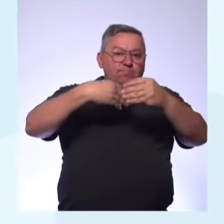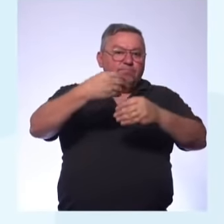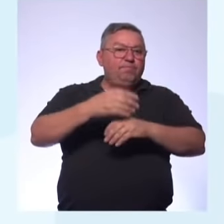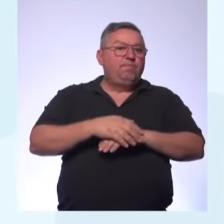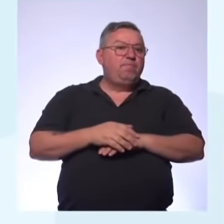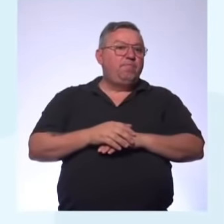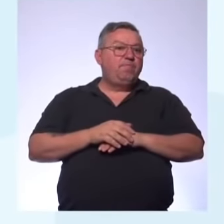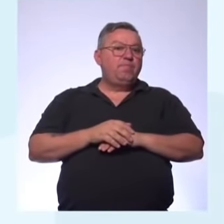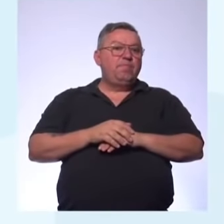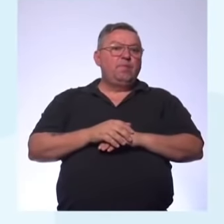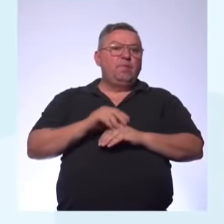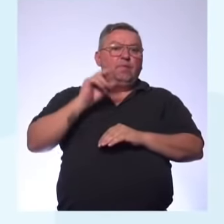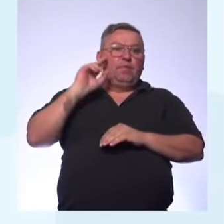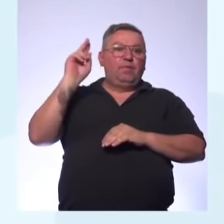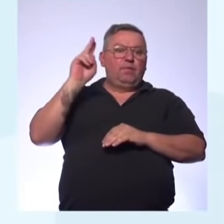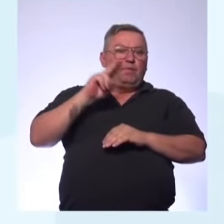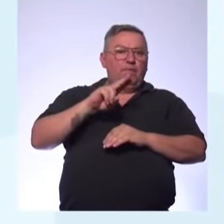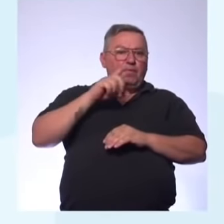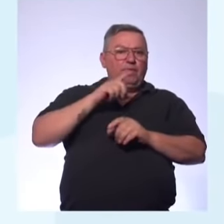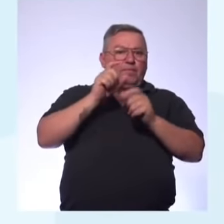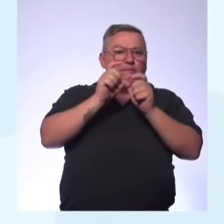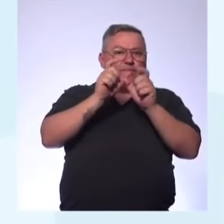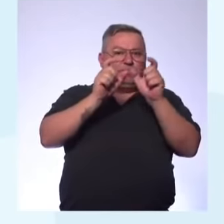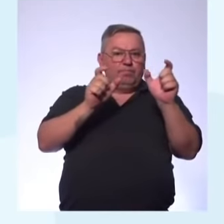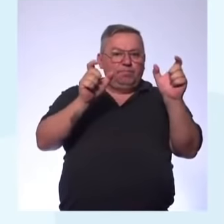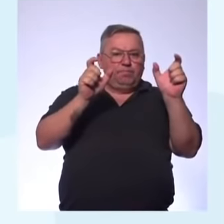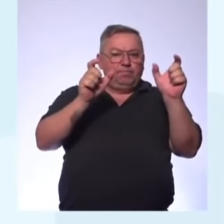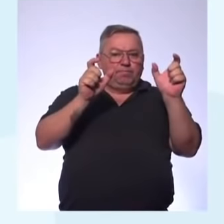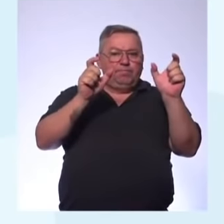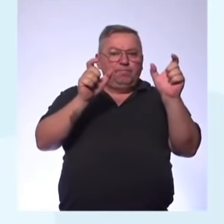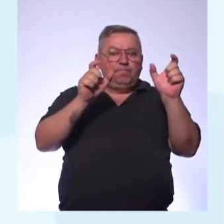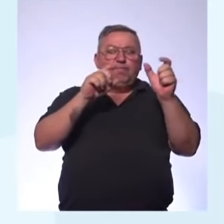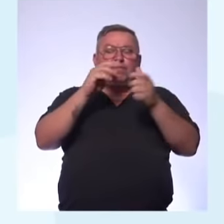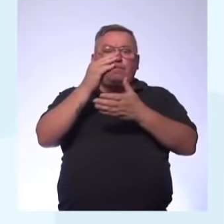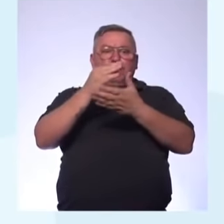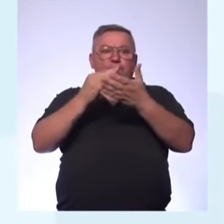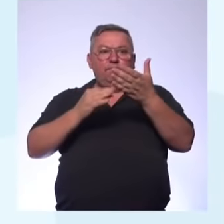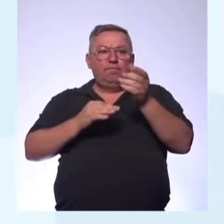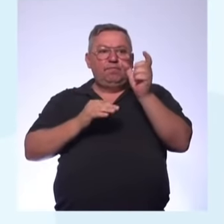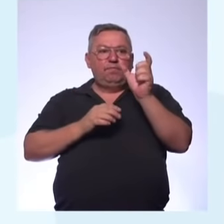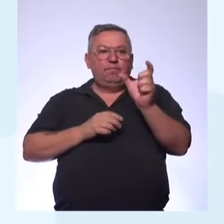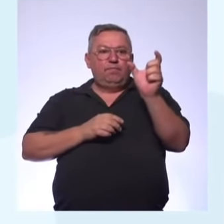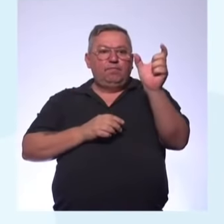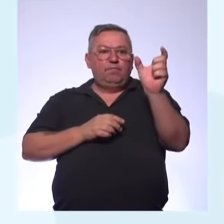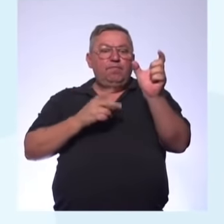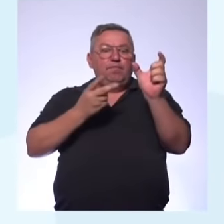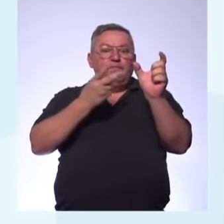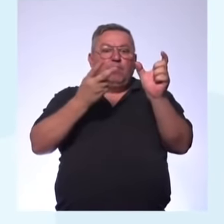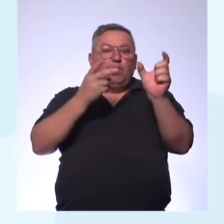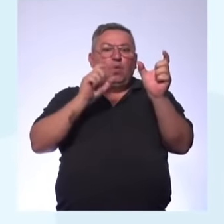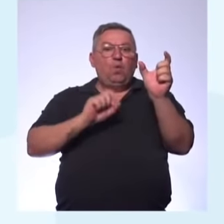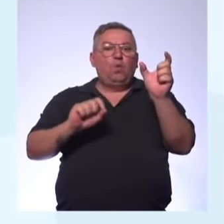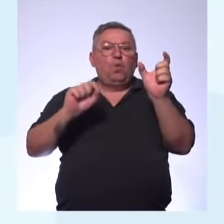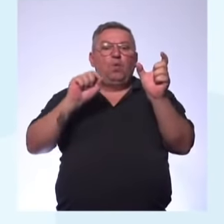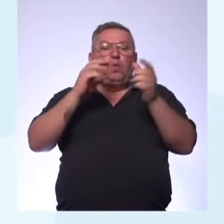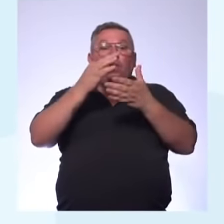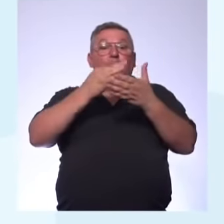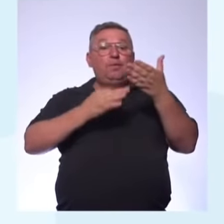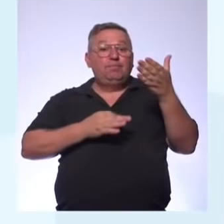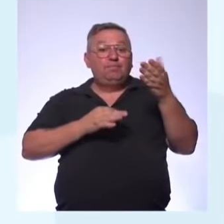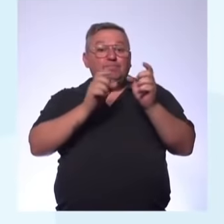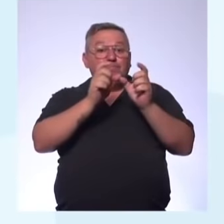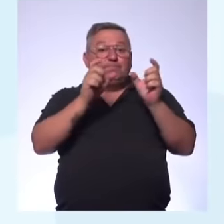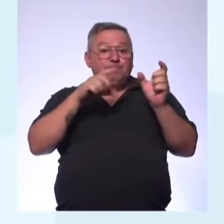vai pegar o Harry tratos né que tá ali na pergunta um vai lá no texto pega essa palavra e procura lá no texto